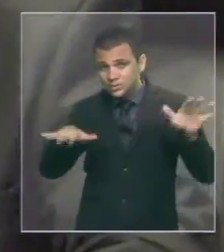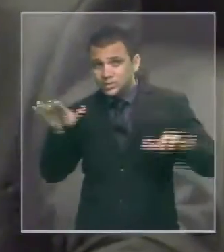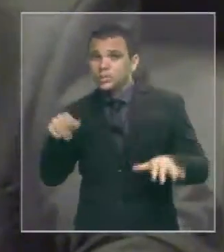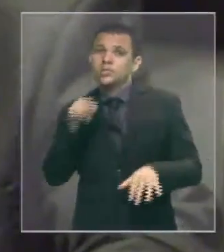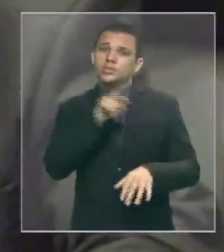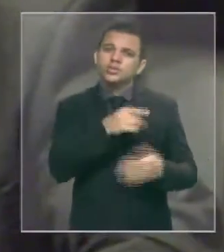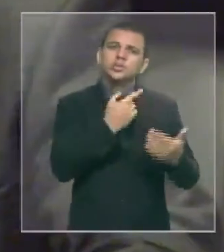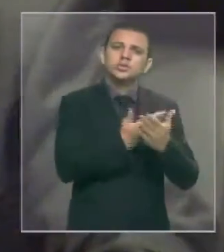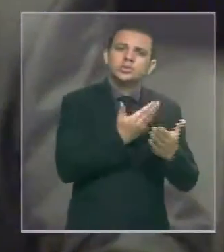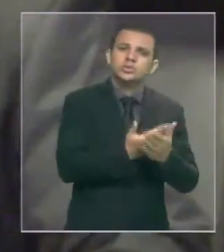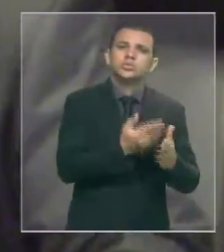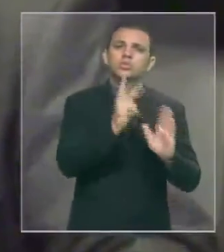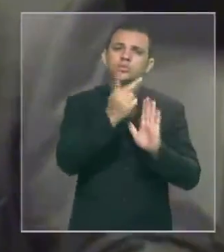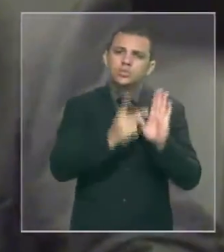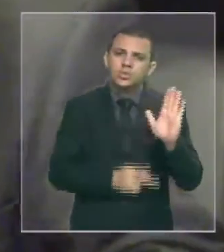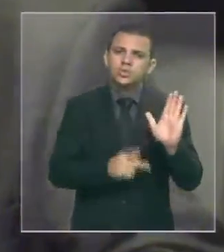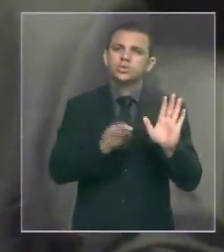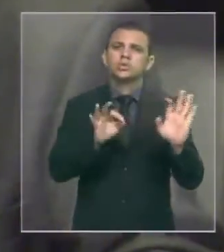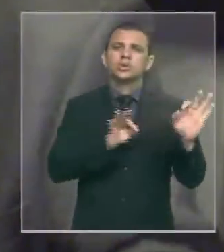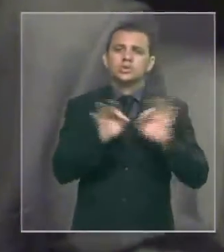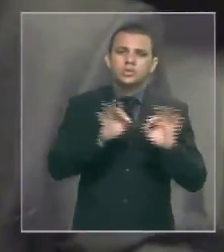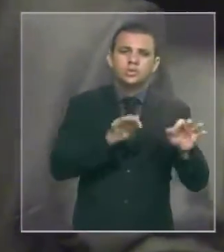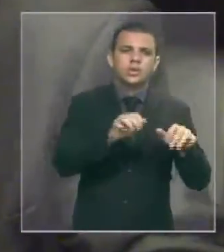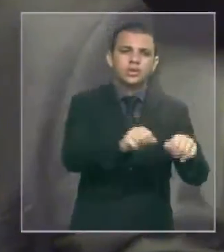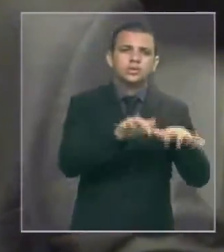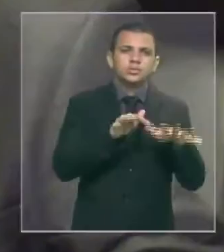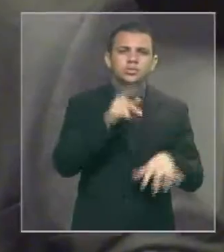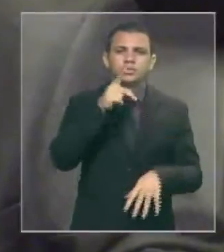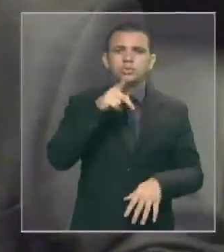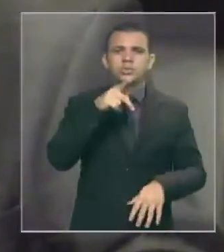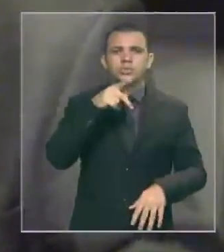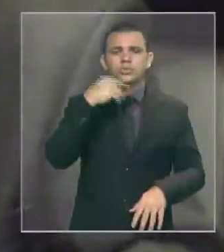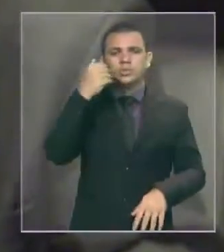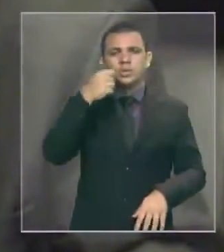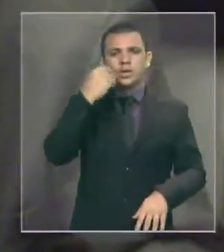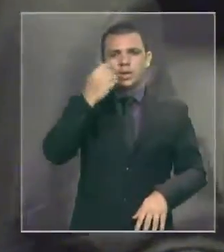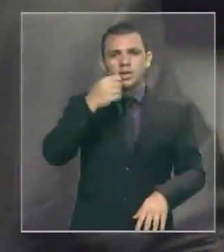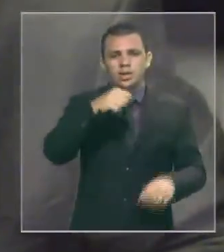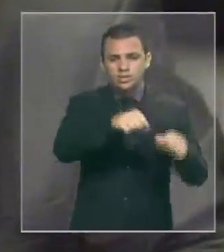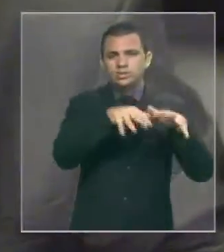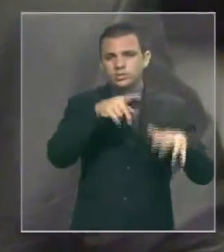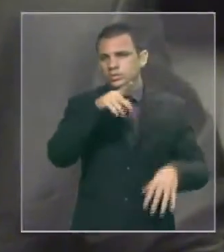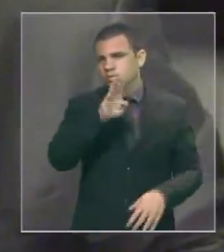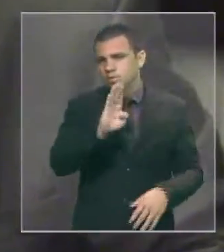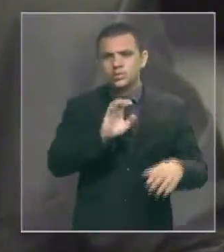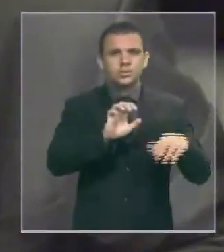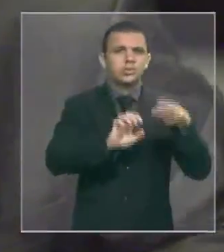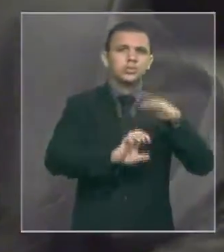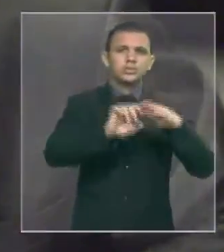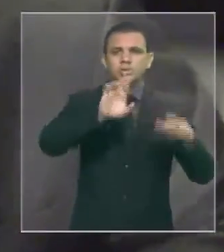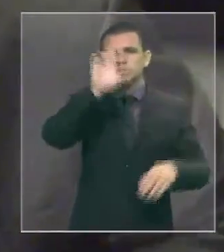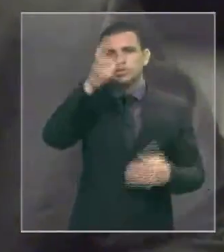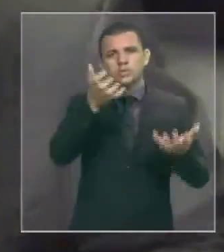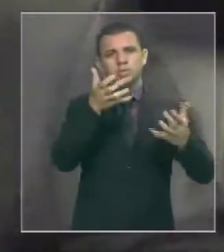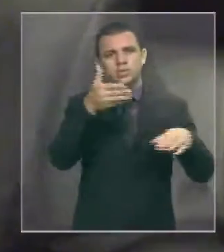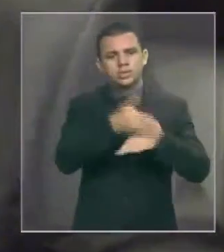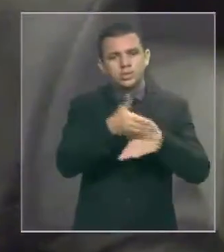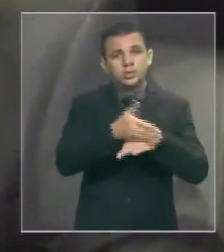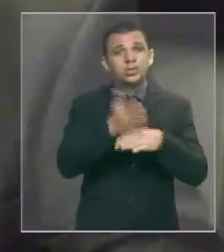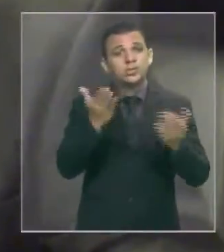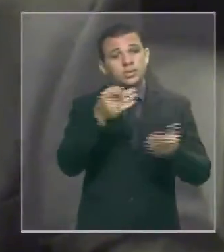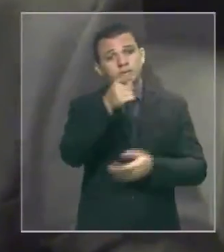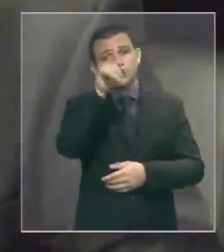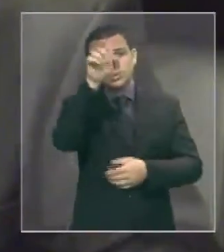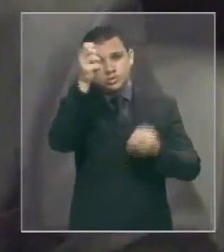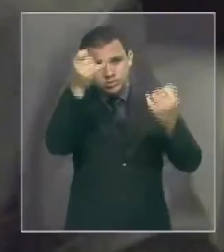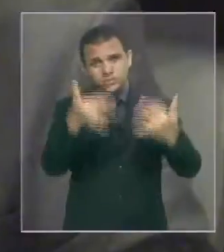projeto básico, existe discussões em audiência pública, existe discussões com empresários que queiram participar, mas como você mesmo citou, a prefeitura